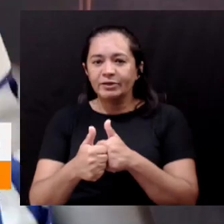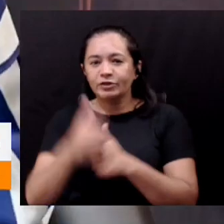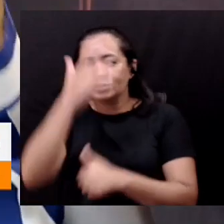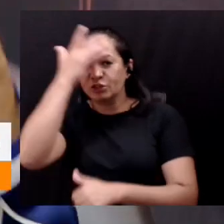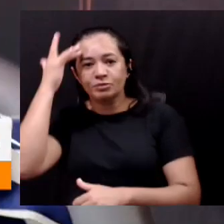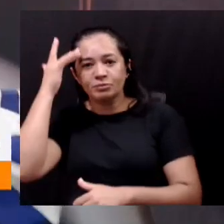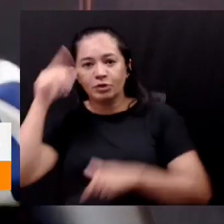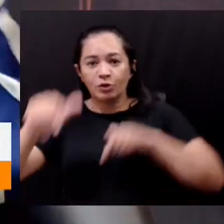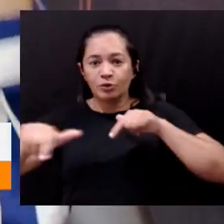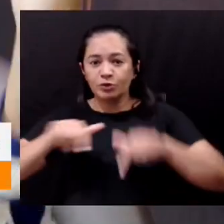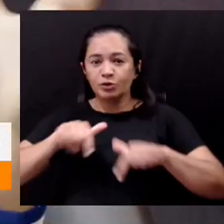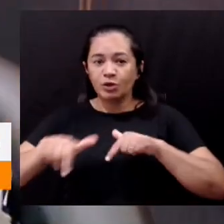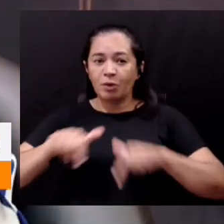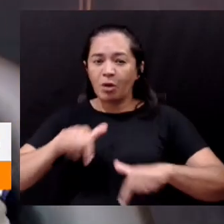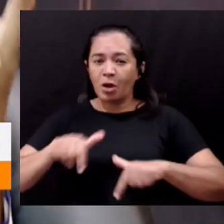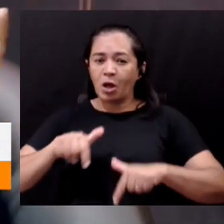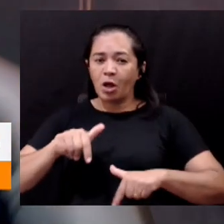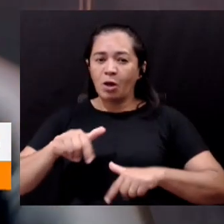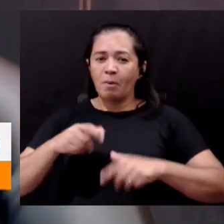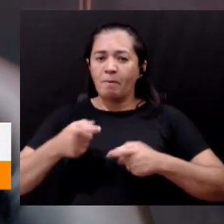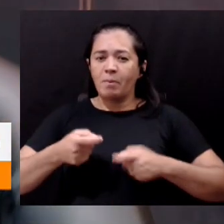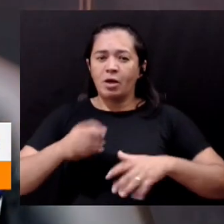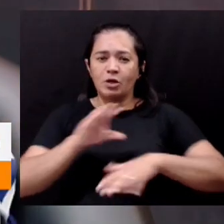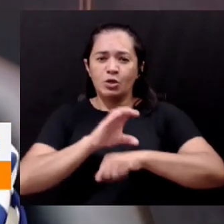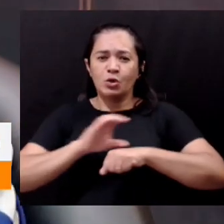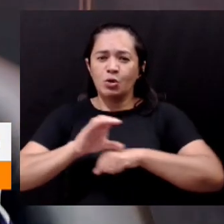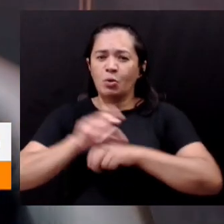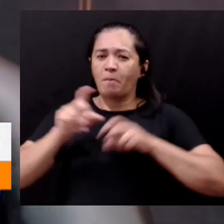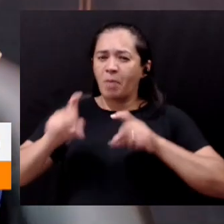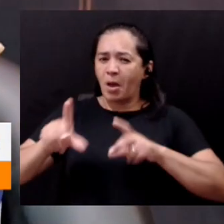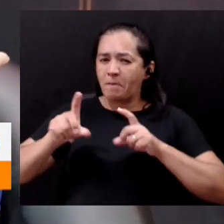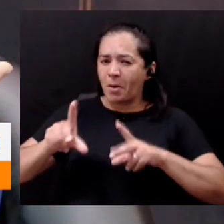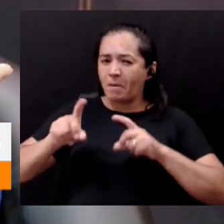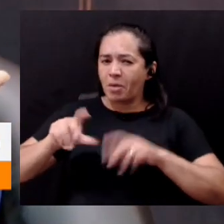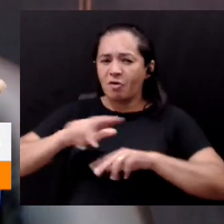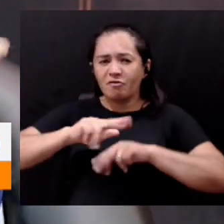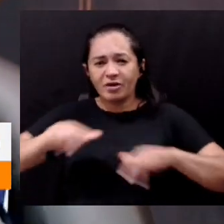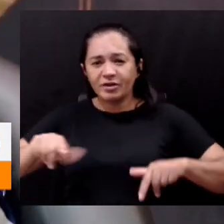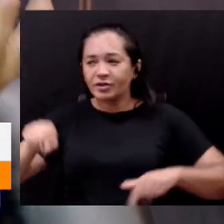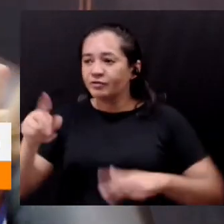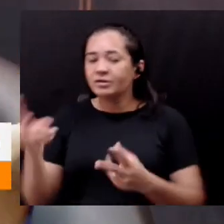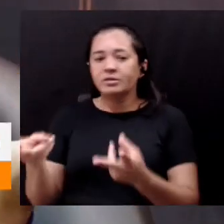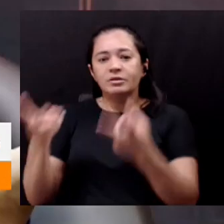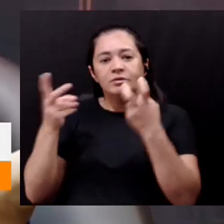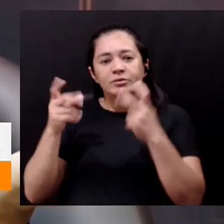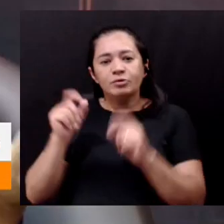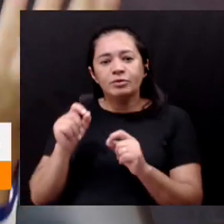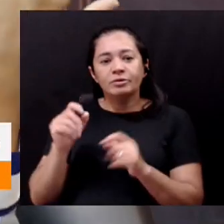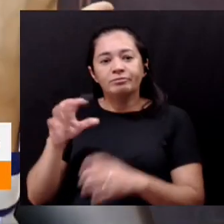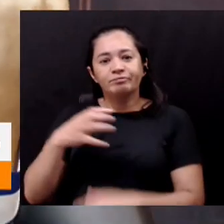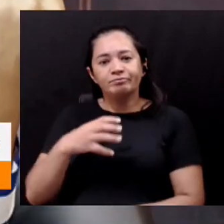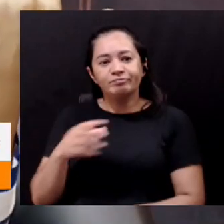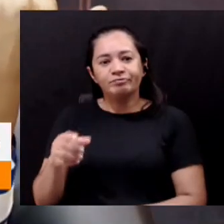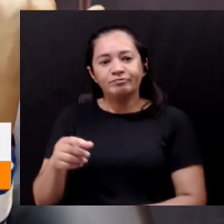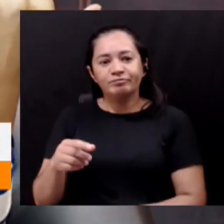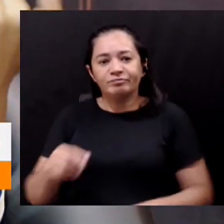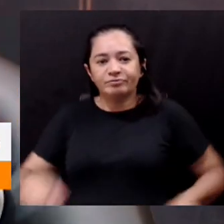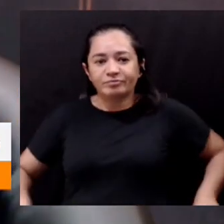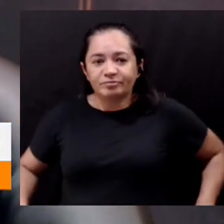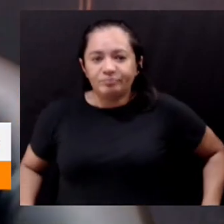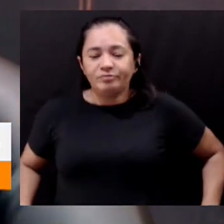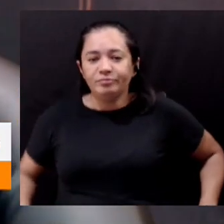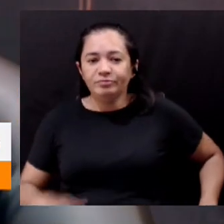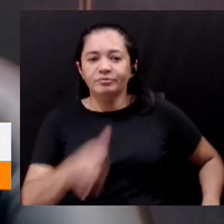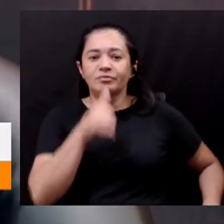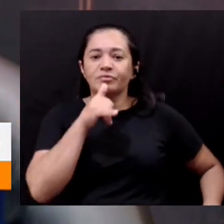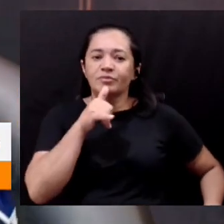vivência e vendem cursos e, enfim, ações diversas, e você vê uma situação e eu trago mais um exemplo de poucas semanas atrás,